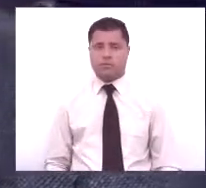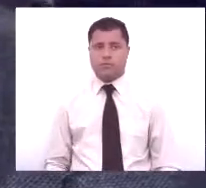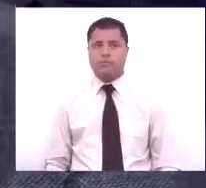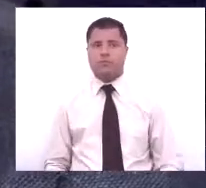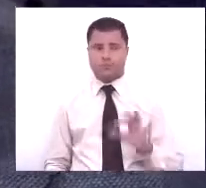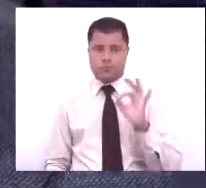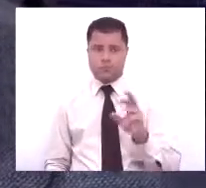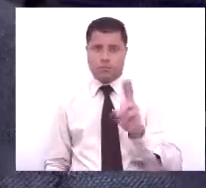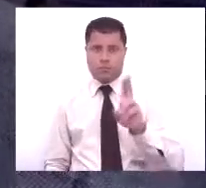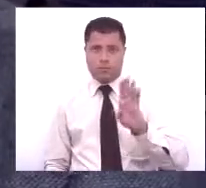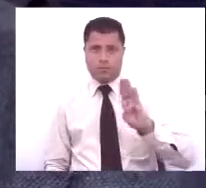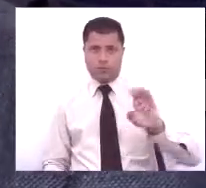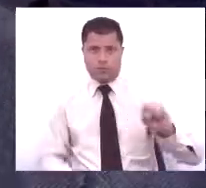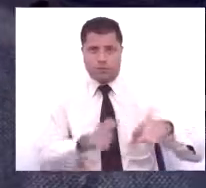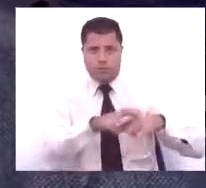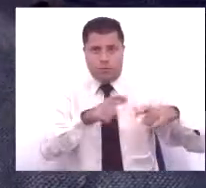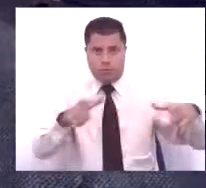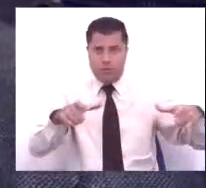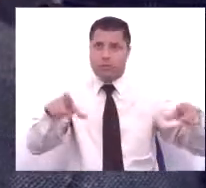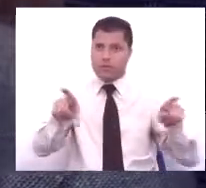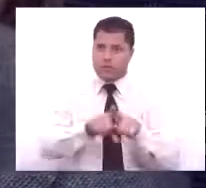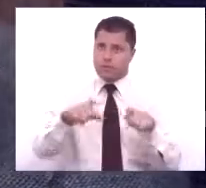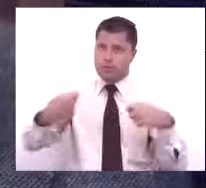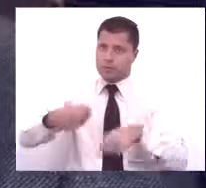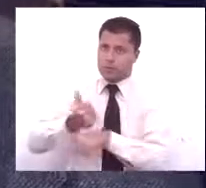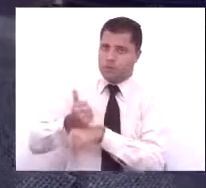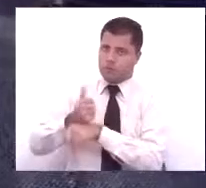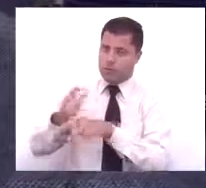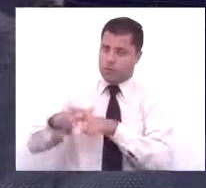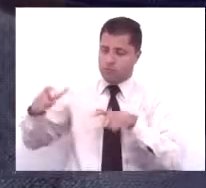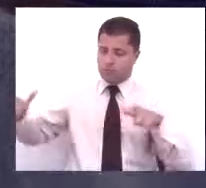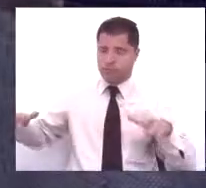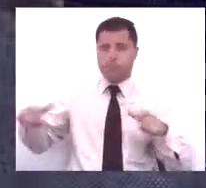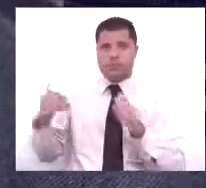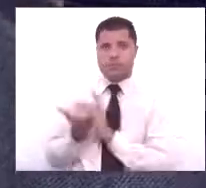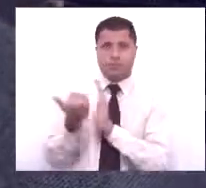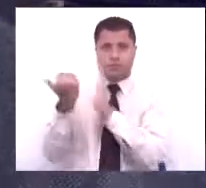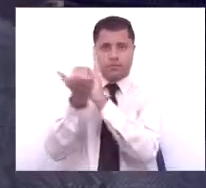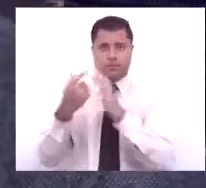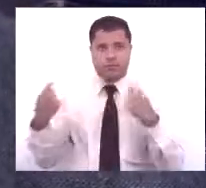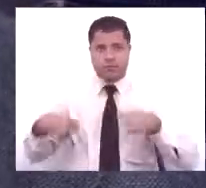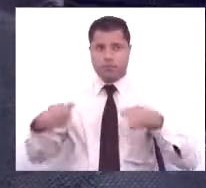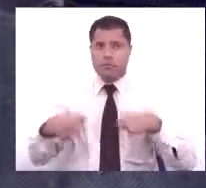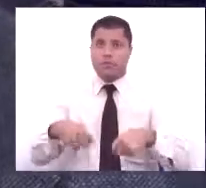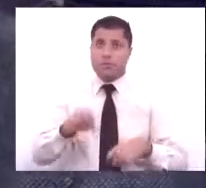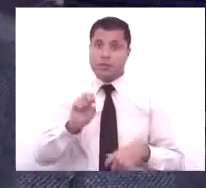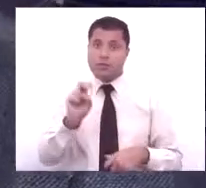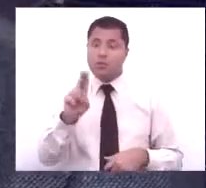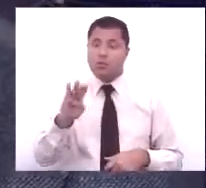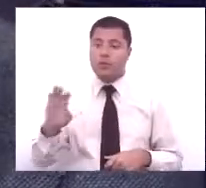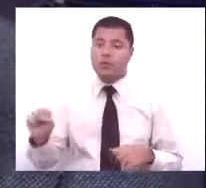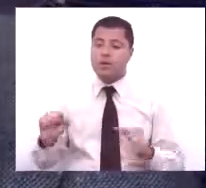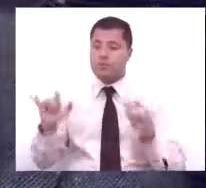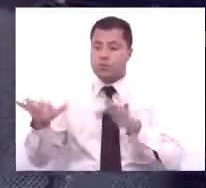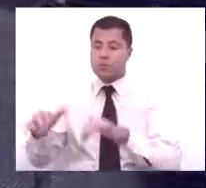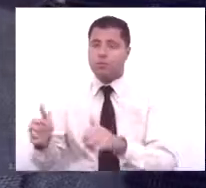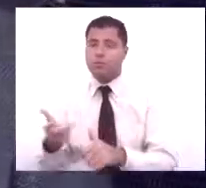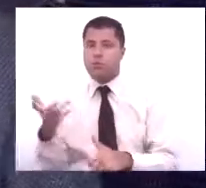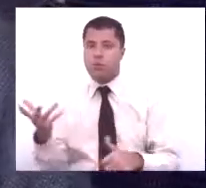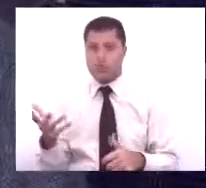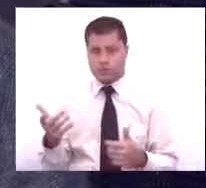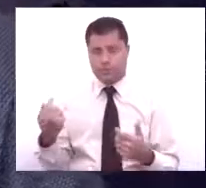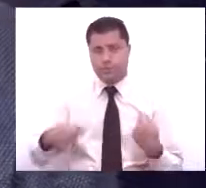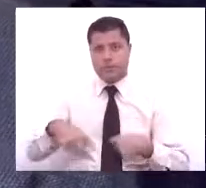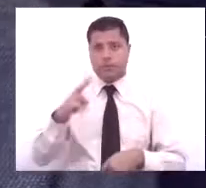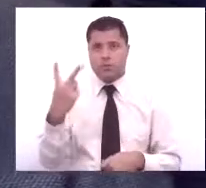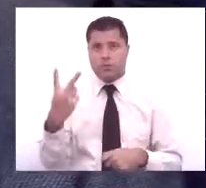número de UBSs aumentando na cidade, também teremos que aumentar, com certeza. E dependendo da UBS, a demanda tem que ter dois farmacêuticos. Você acredita que um projeto como